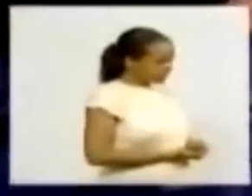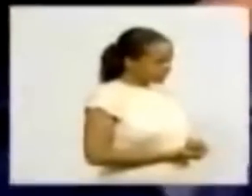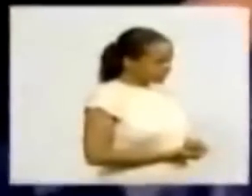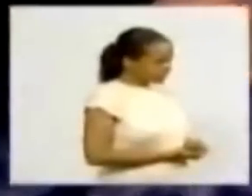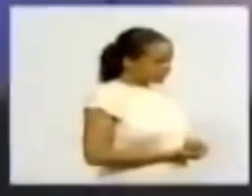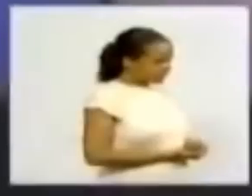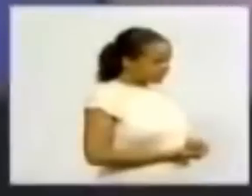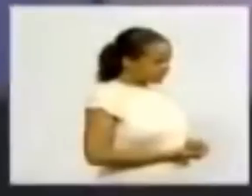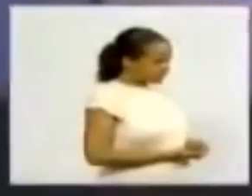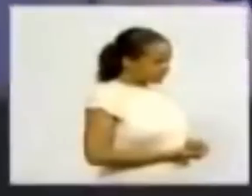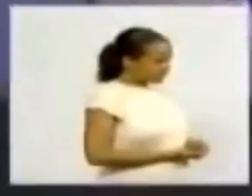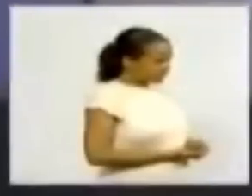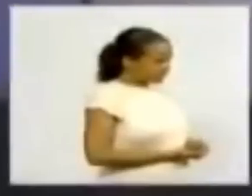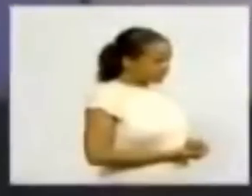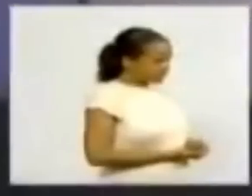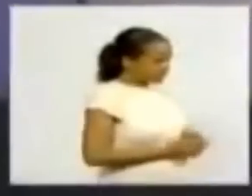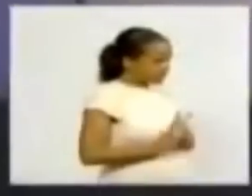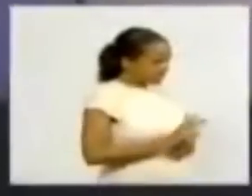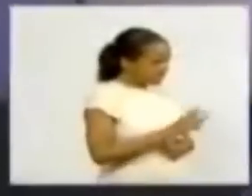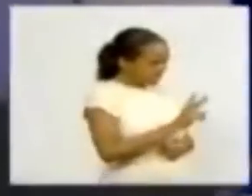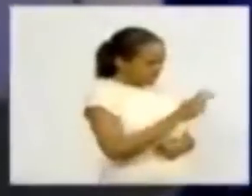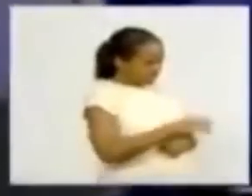toda vez que na vida